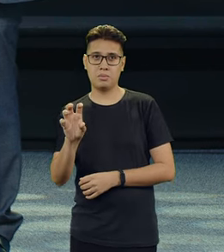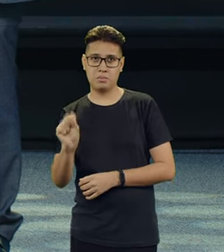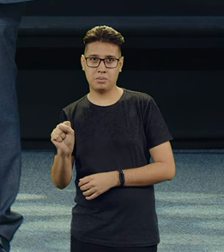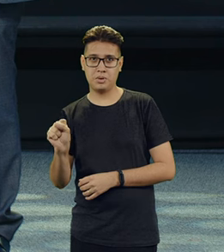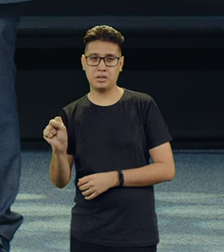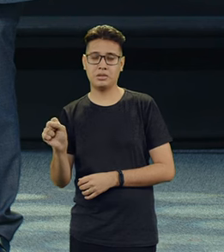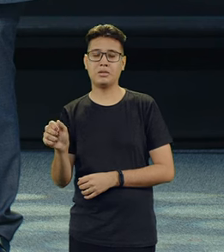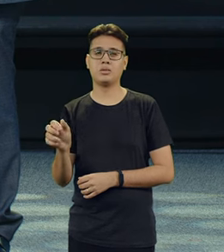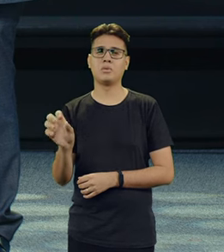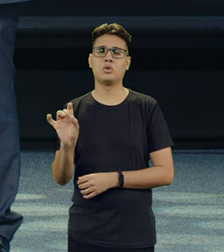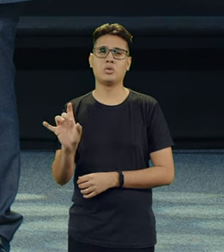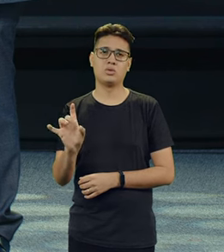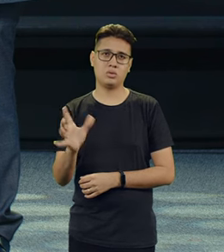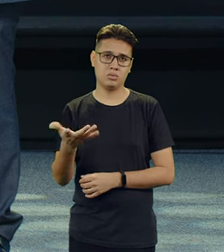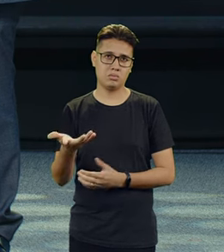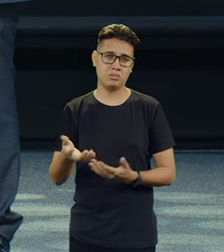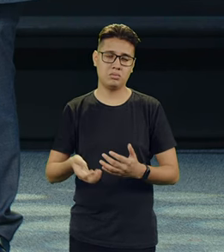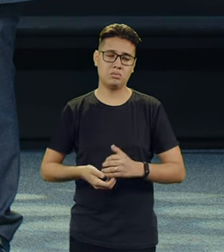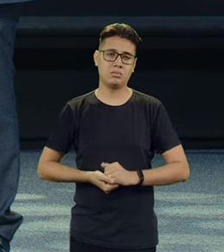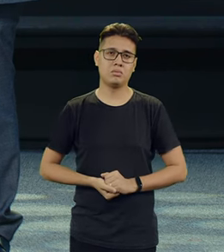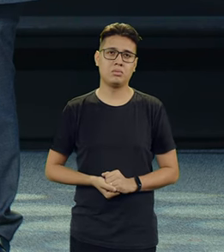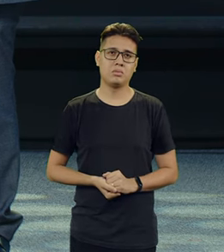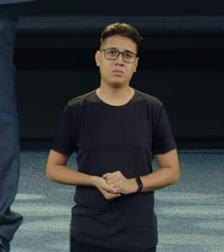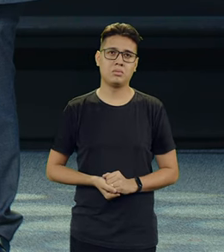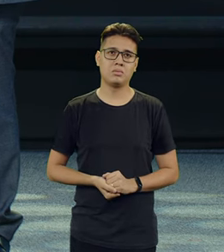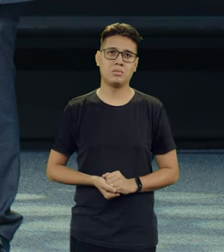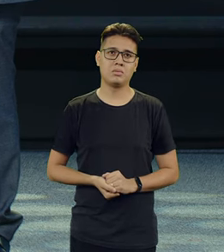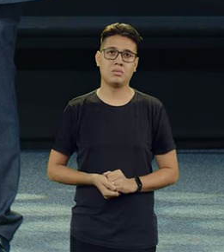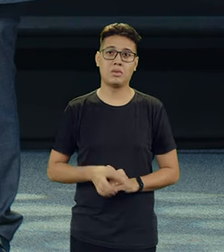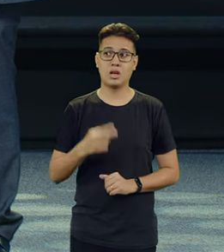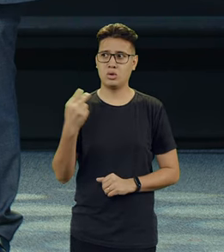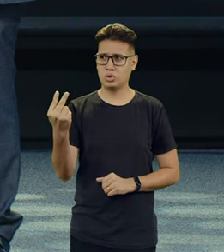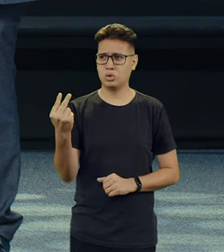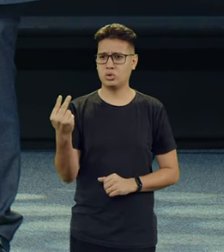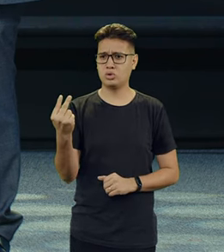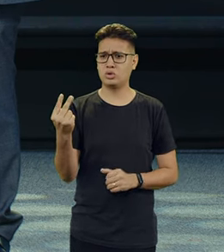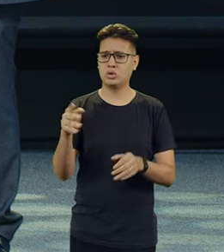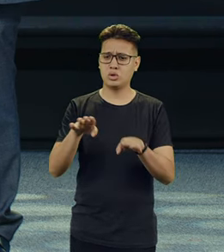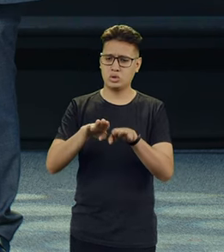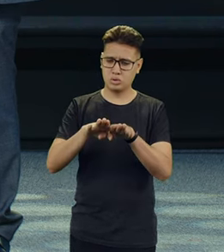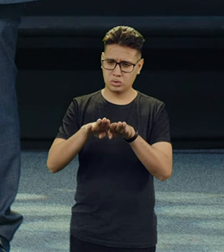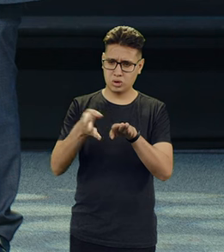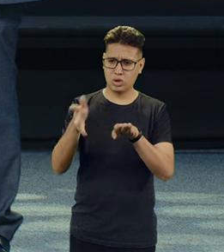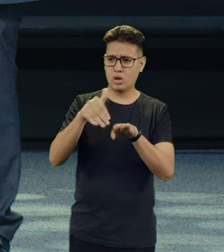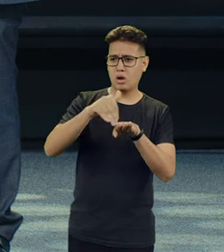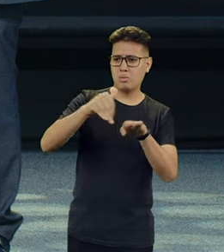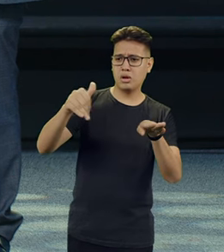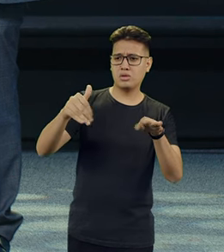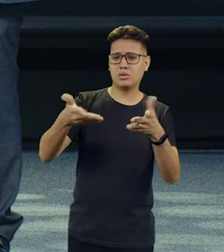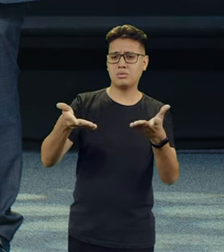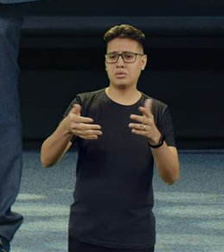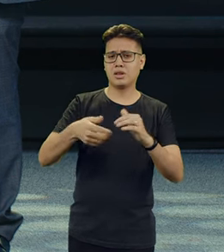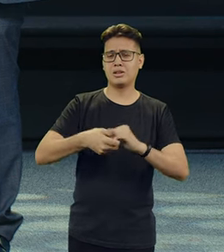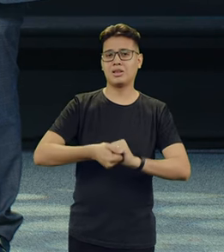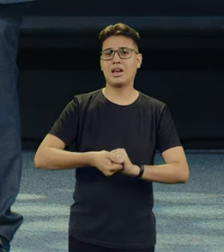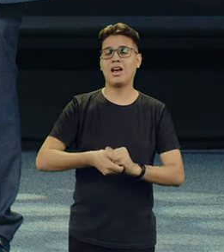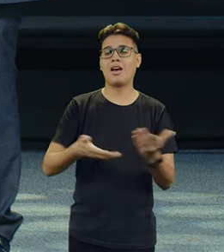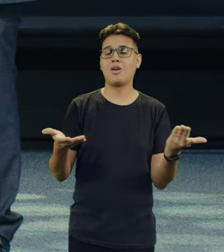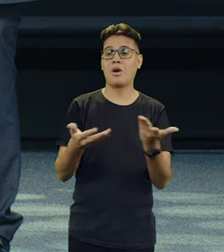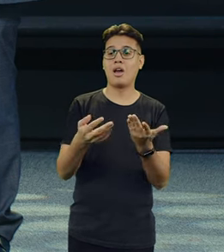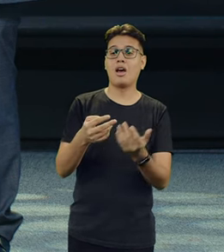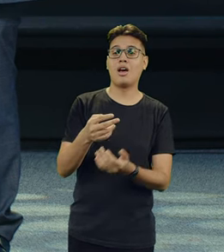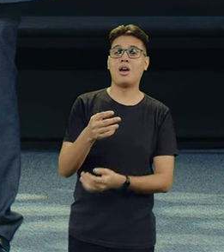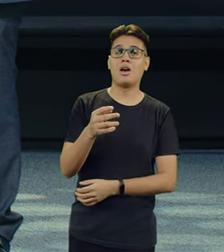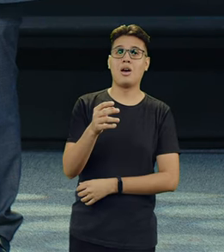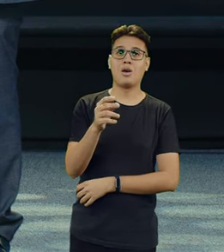Só com o Mato Grosso, só. O Mato Grosso era dois, né? É dois, Mato Grosso do Sul e Mato Grosso do Norte, mas era um